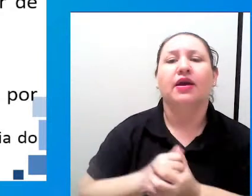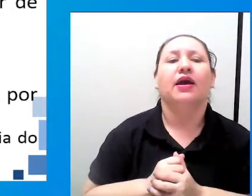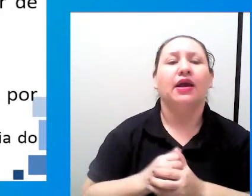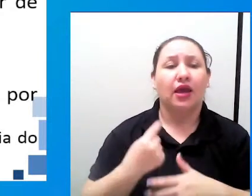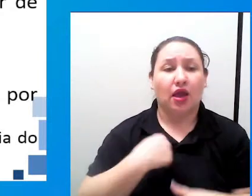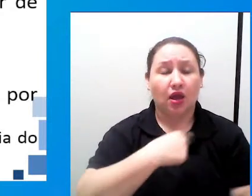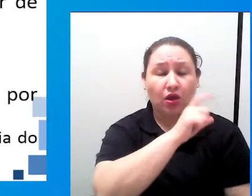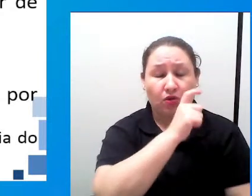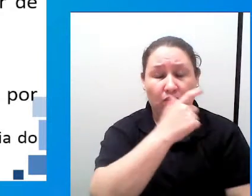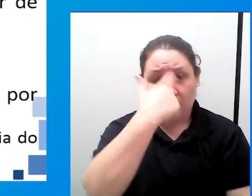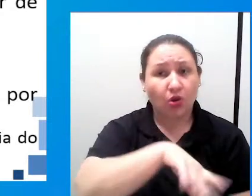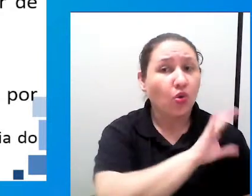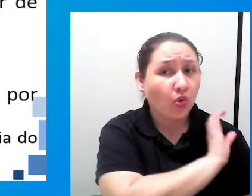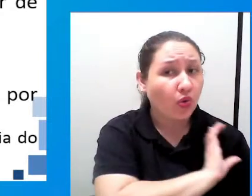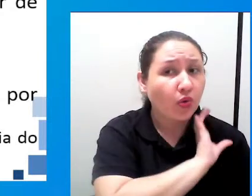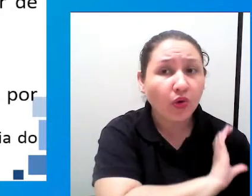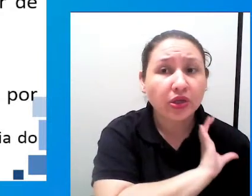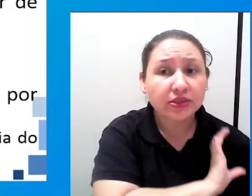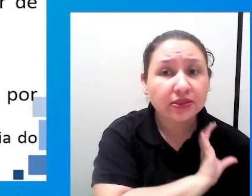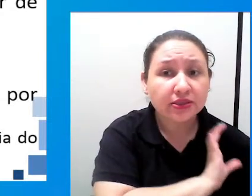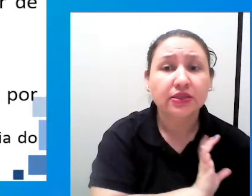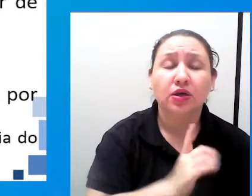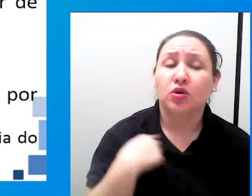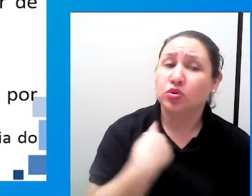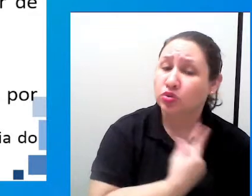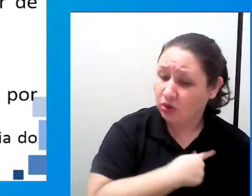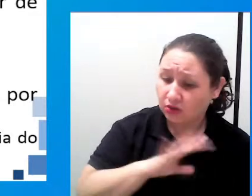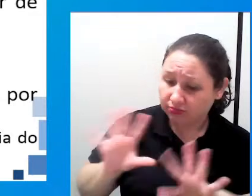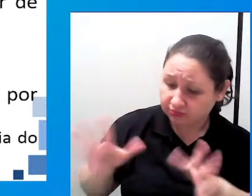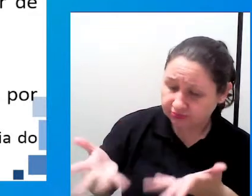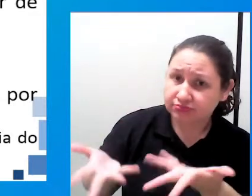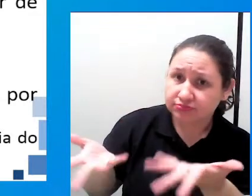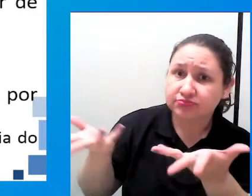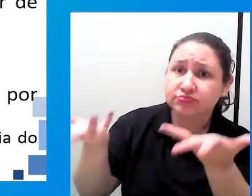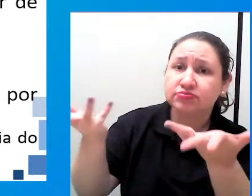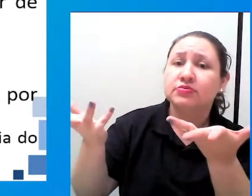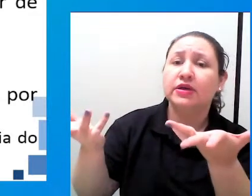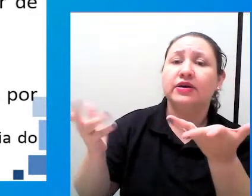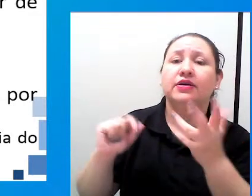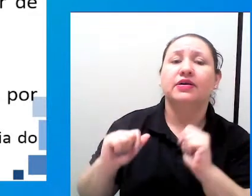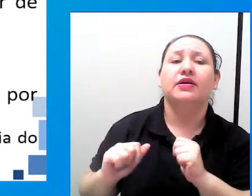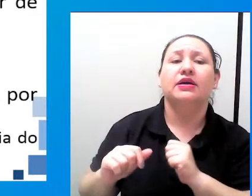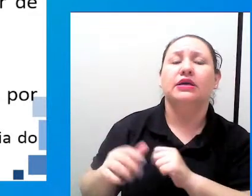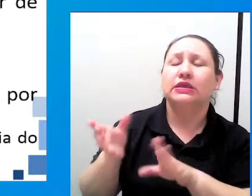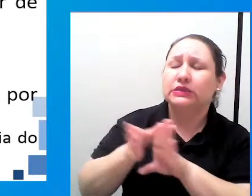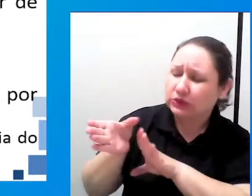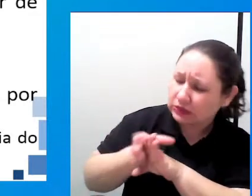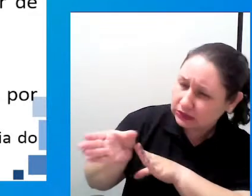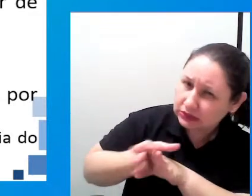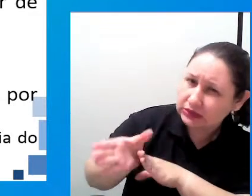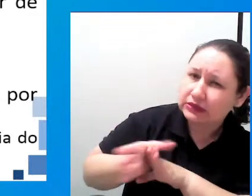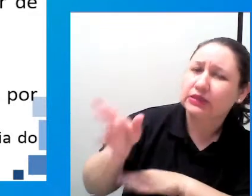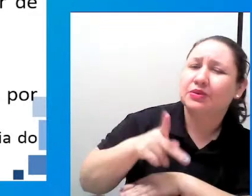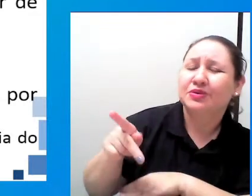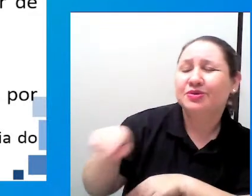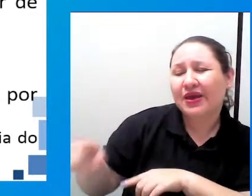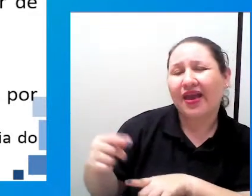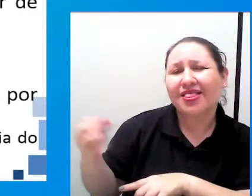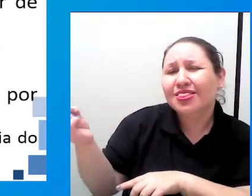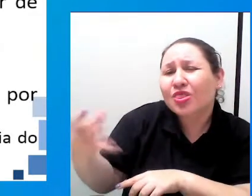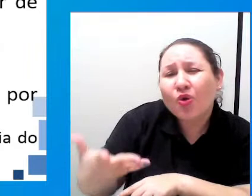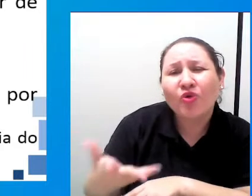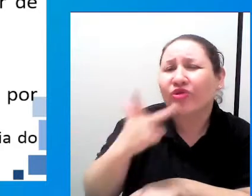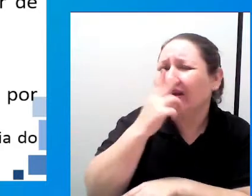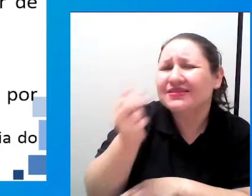coordenação e colegiado, a gente auxilia os professores, principalmente aqueles que estão pegando uma disciplina pela primeira vez no curso, de como que eles